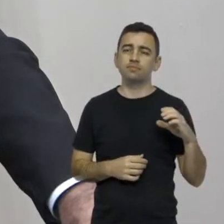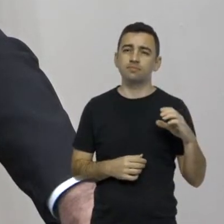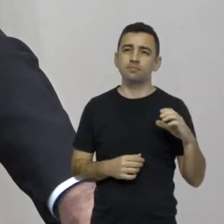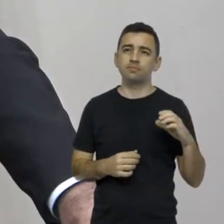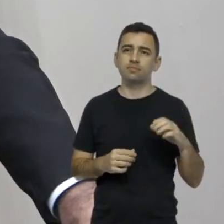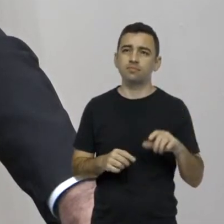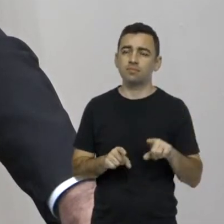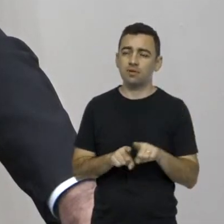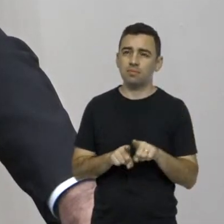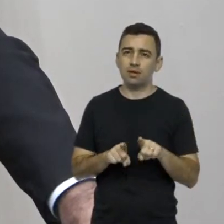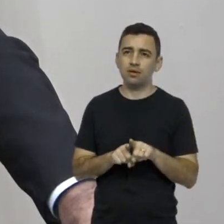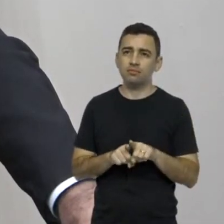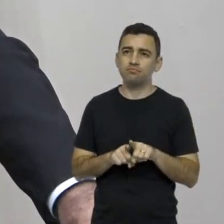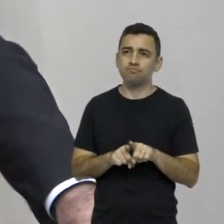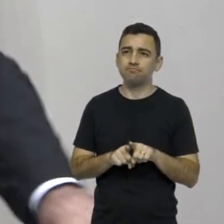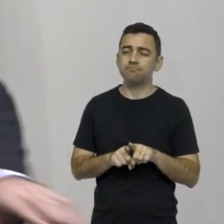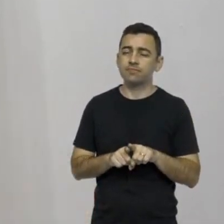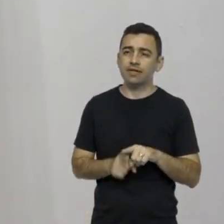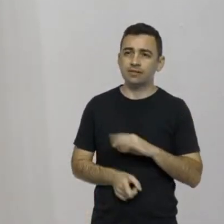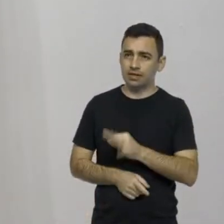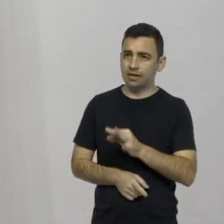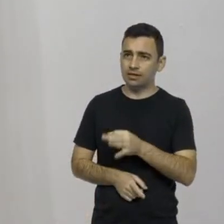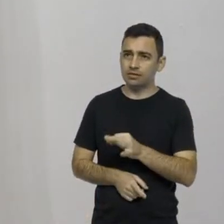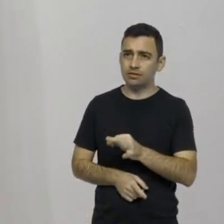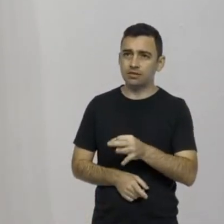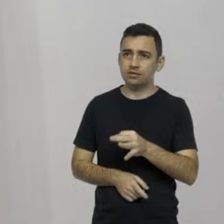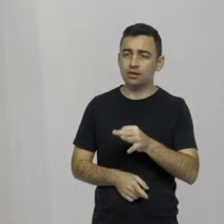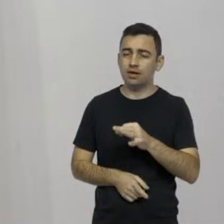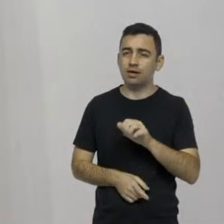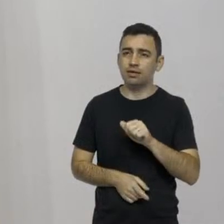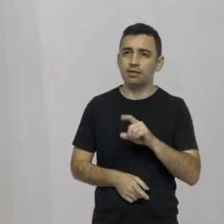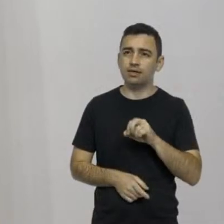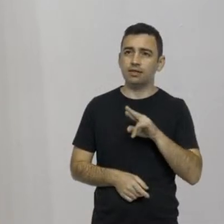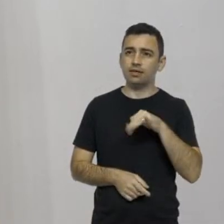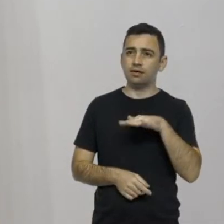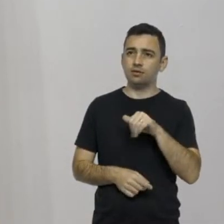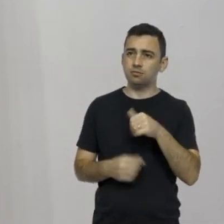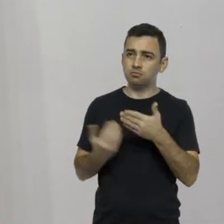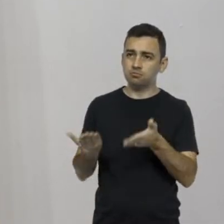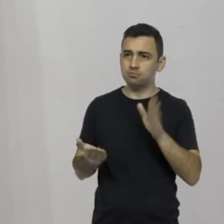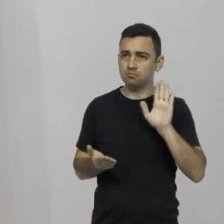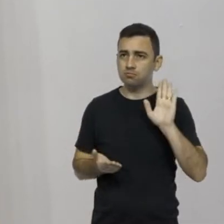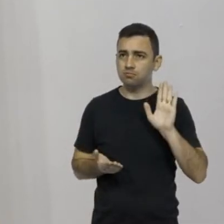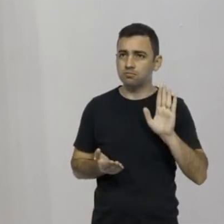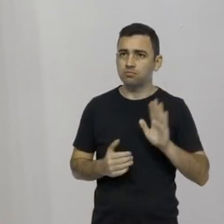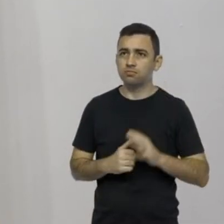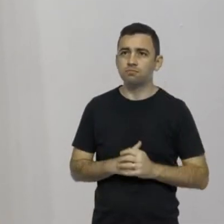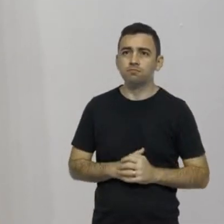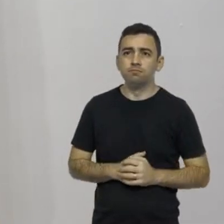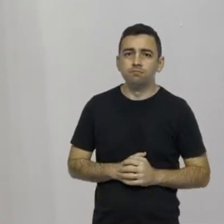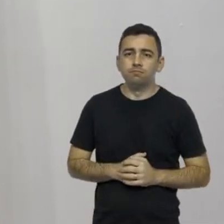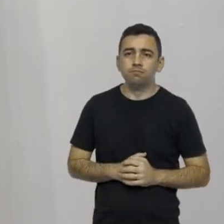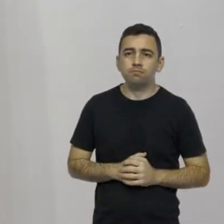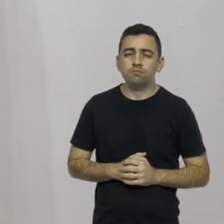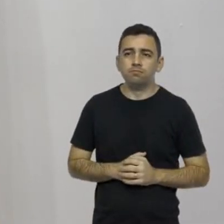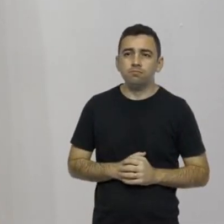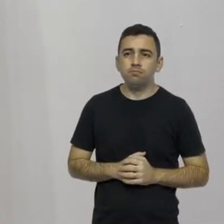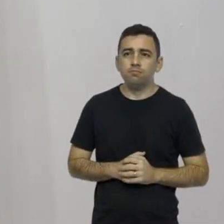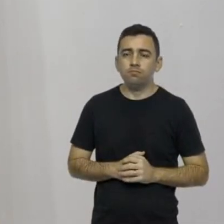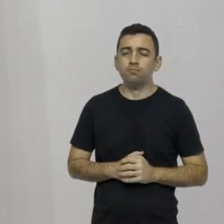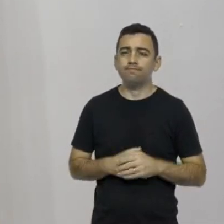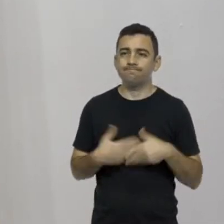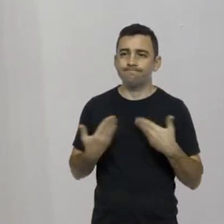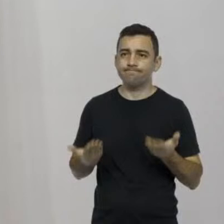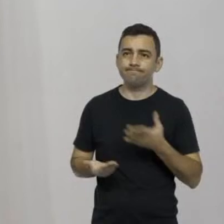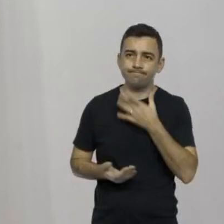deputado Adriano, quero sim lhe ouvir com muita satisfação. Deputado Valdir,